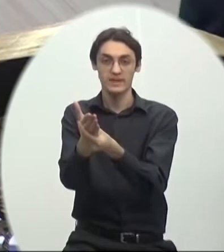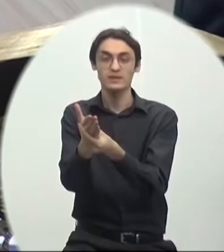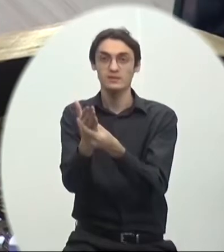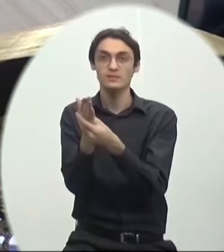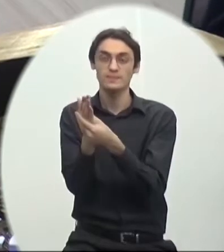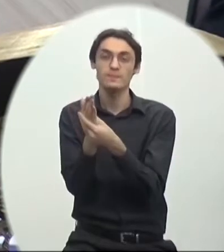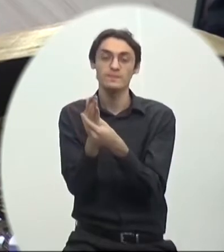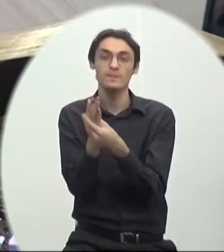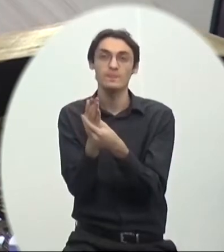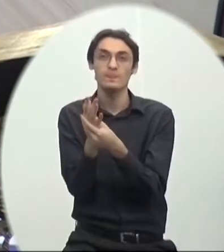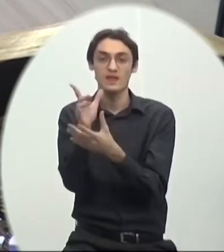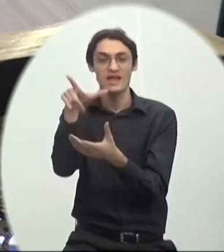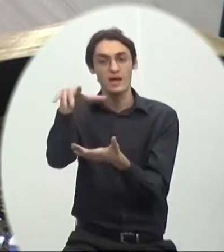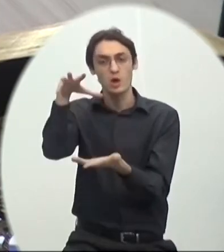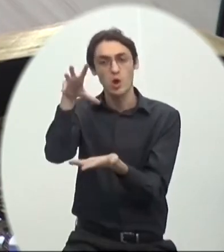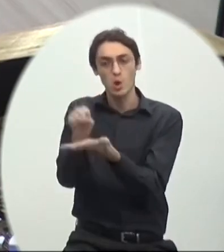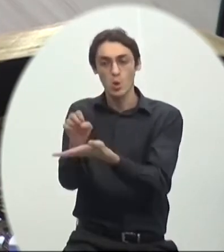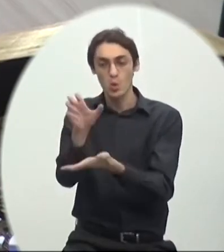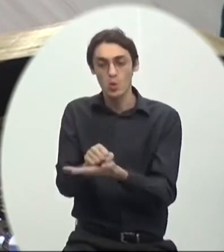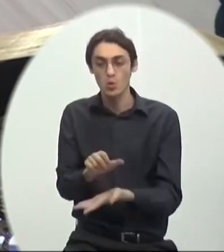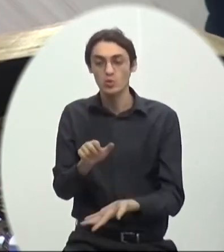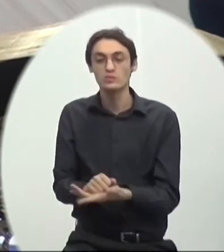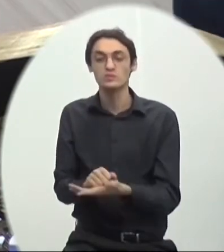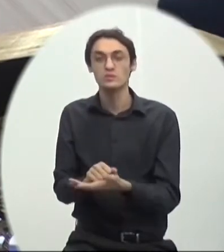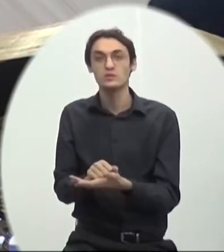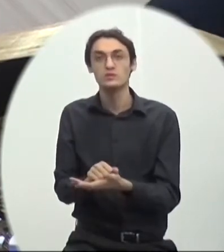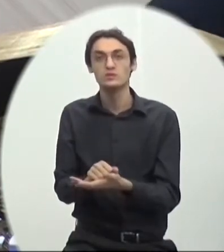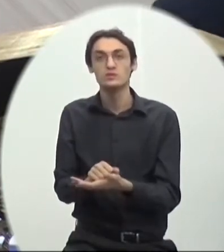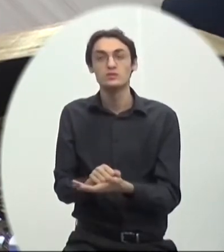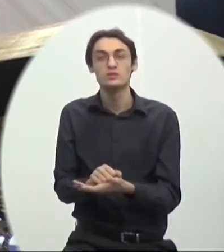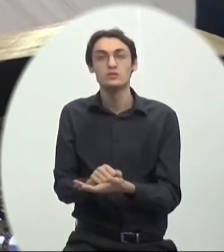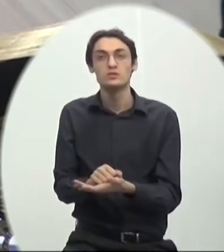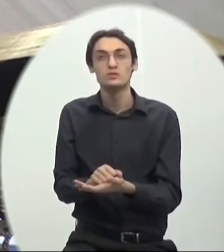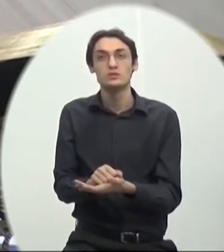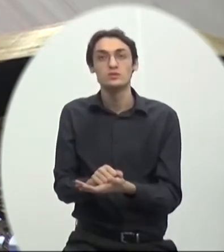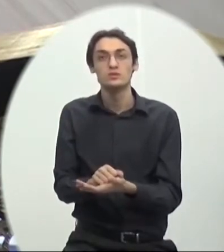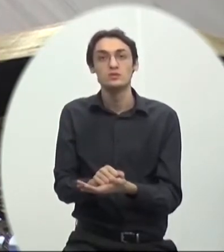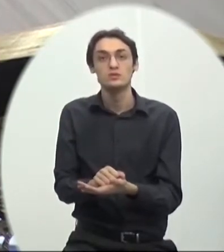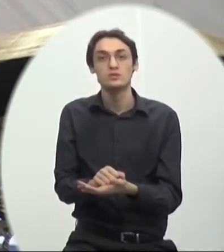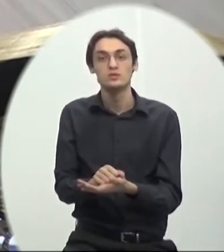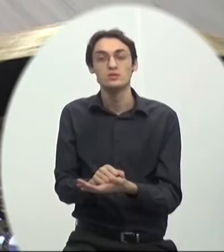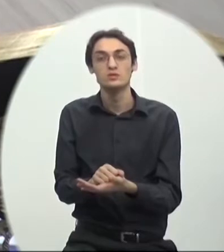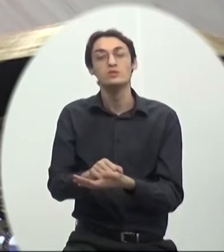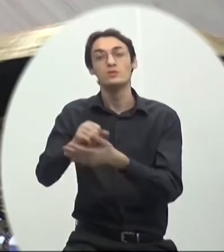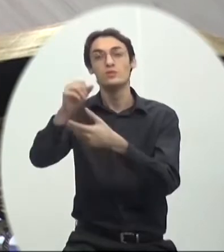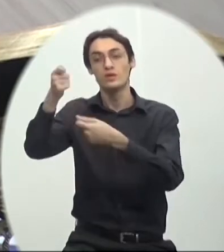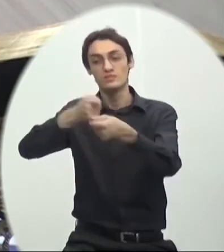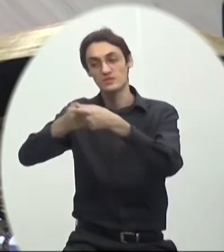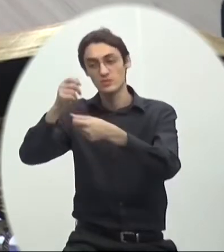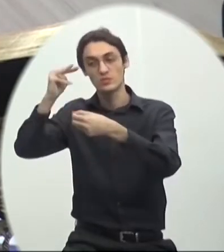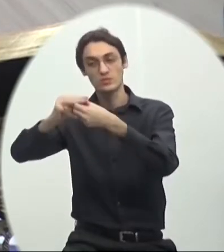trata sobre contratos firmados no âmbito da administração municipal